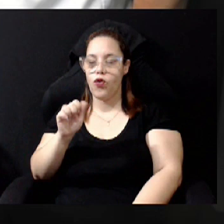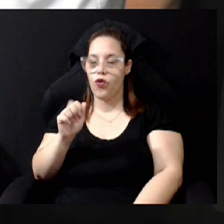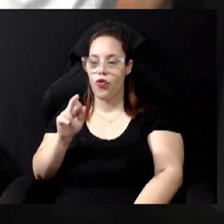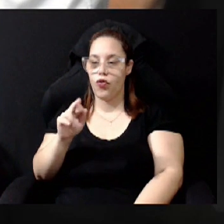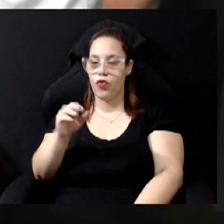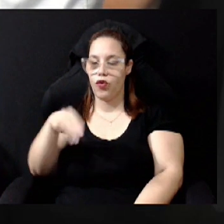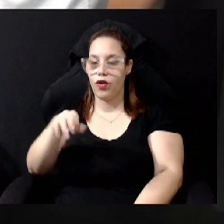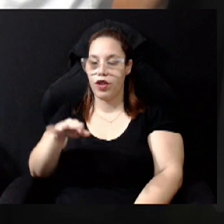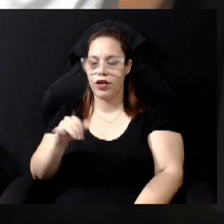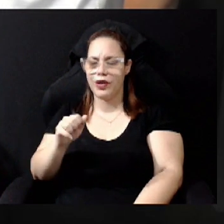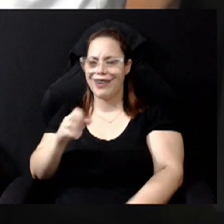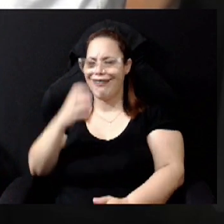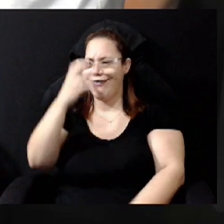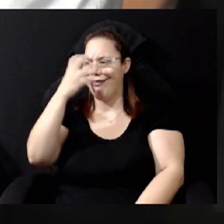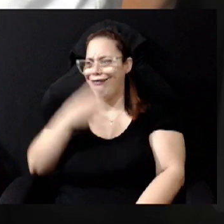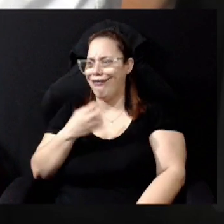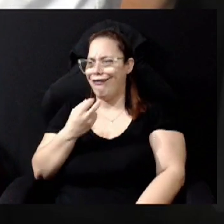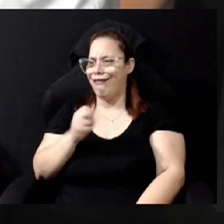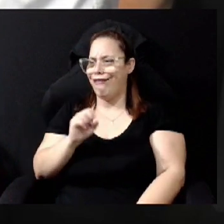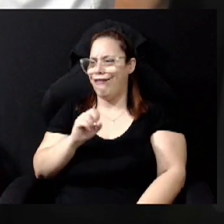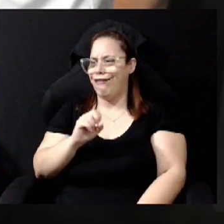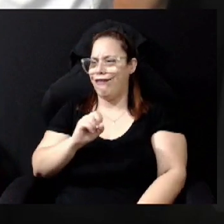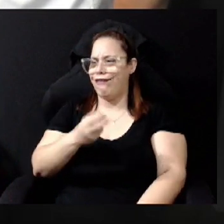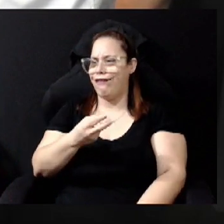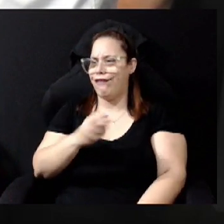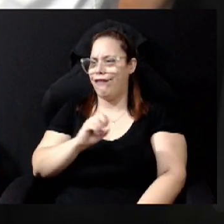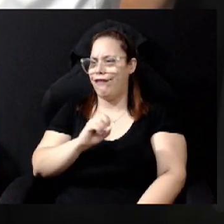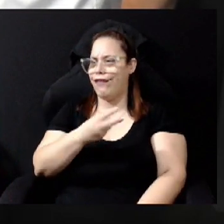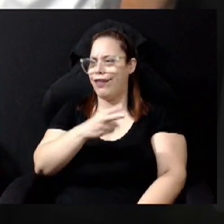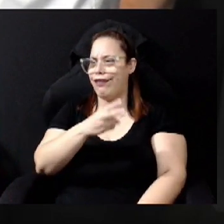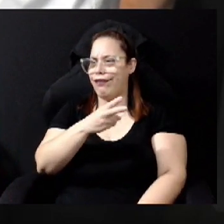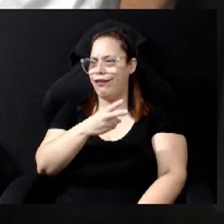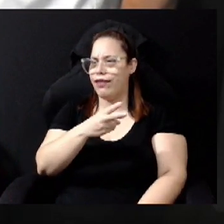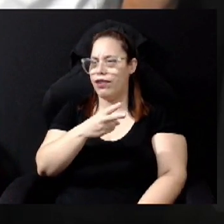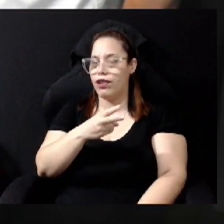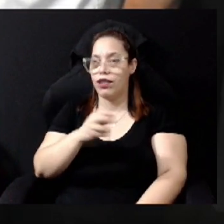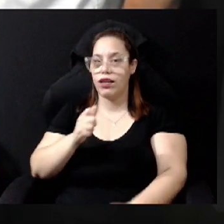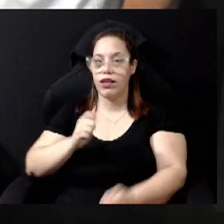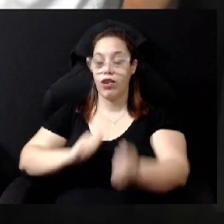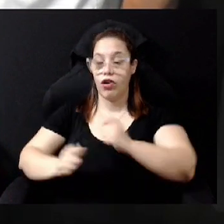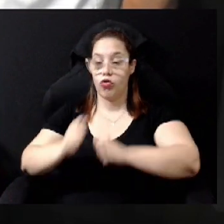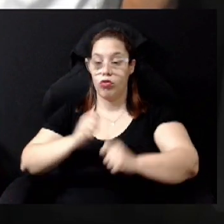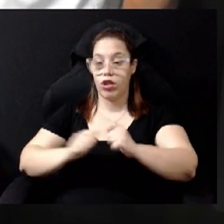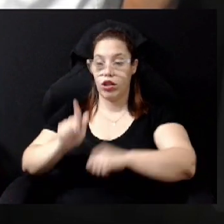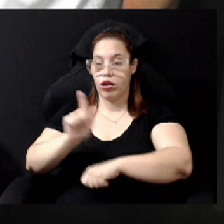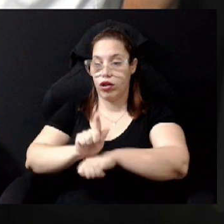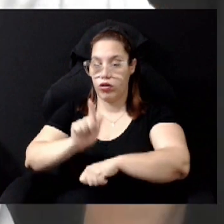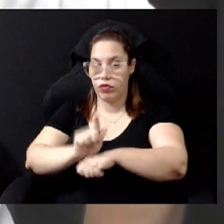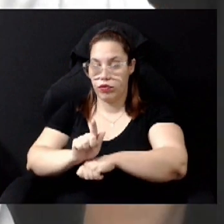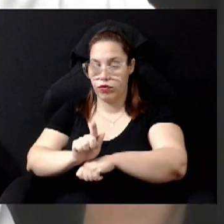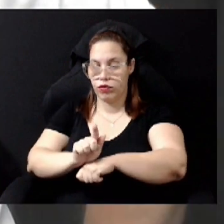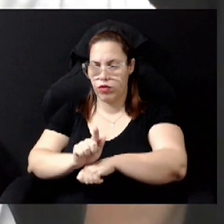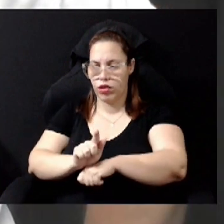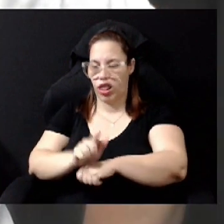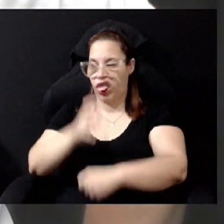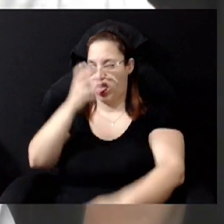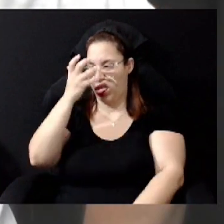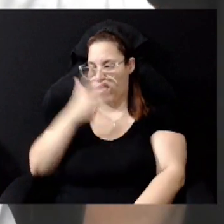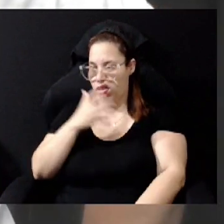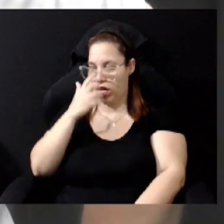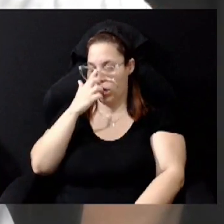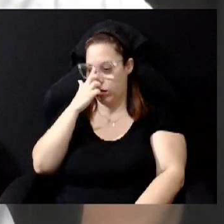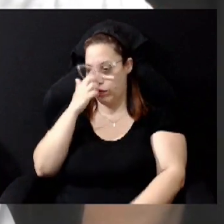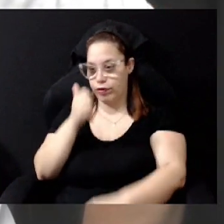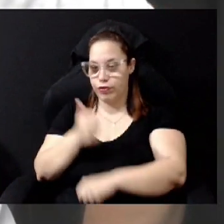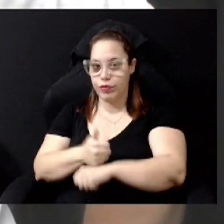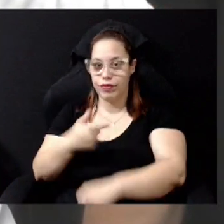Com 22 anos eu olhava para minha família. Eu acabei me formando em administração. Eu fiquei bravo com a farmácia porque eu olhava para minha família e